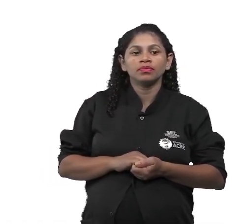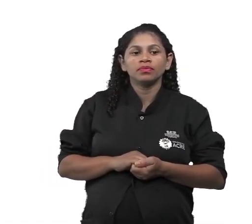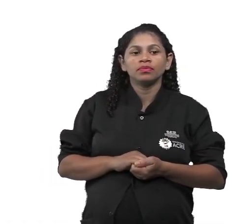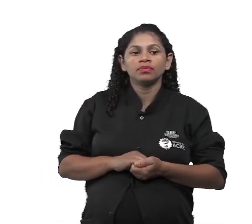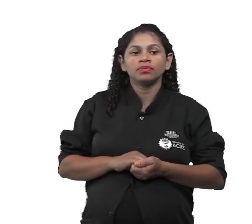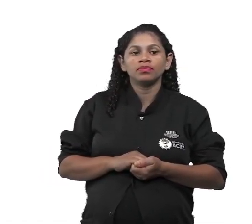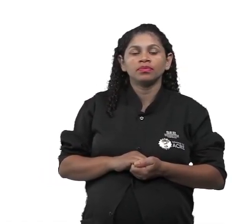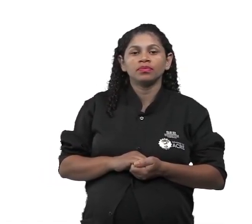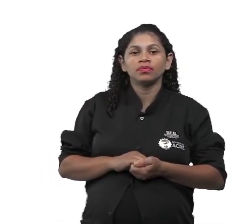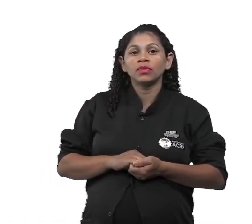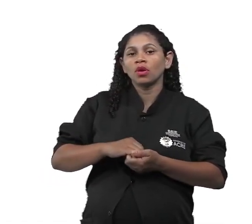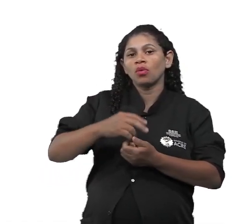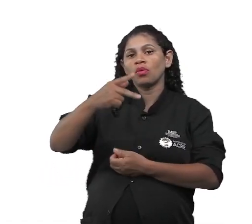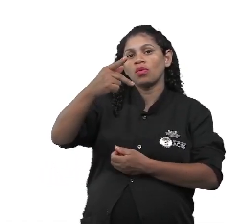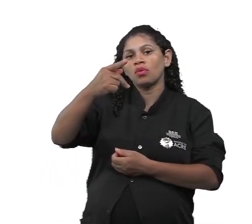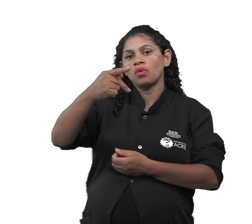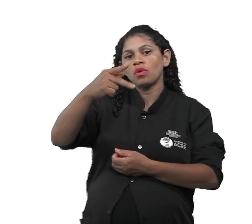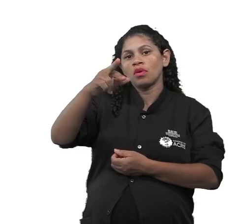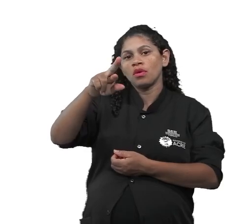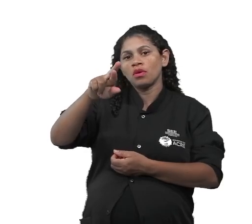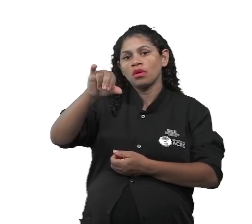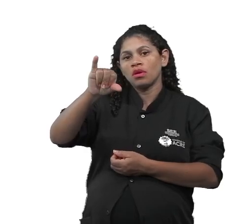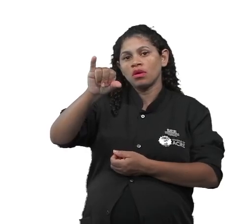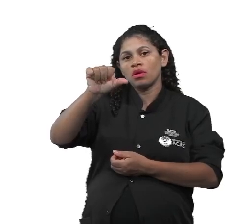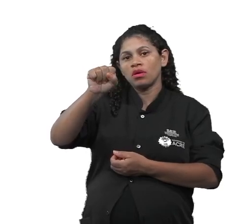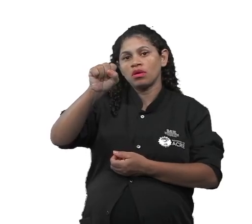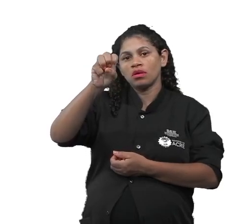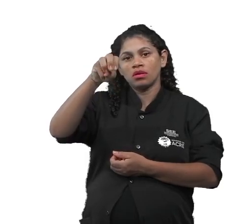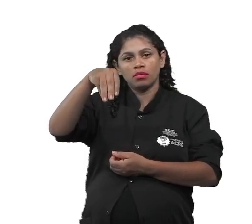de base triangular, vamos dizer assim.